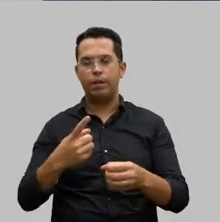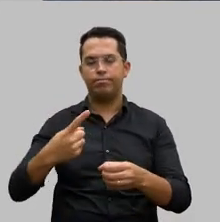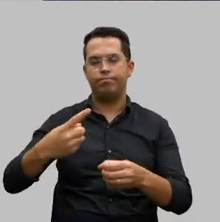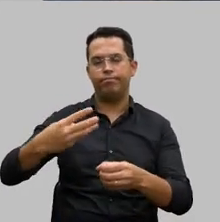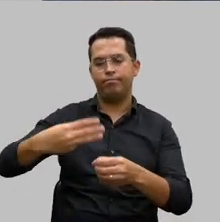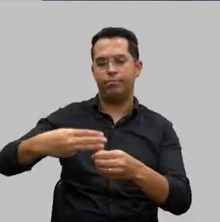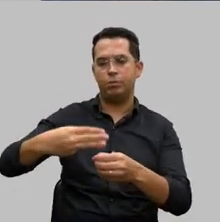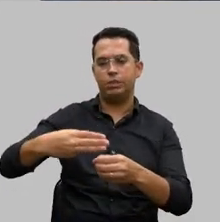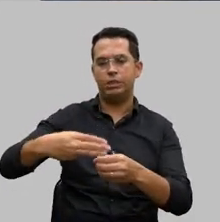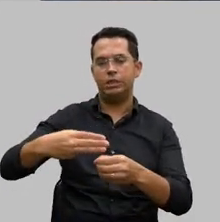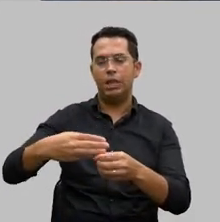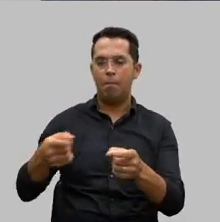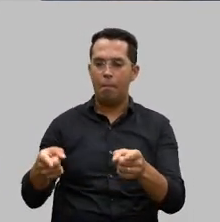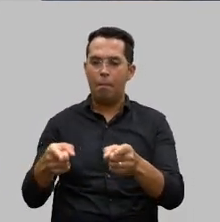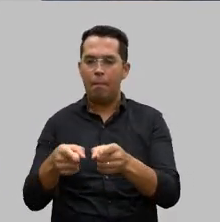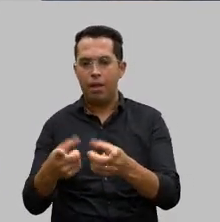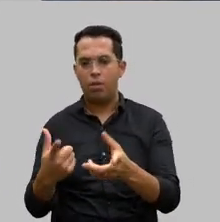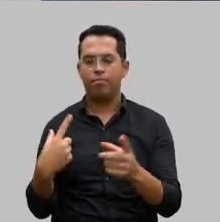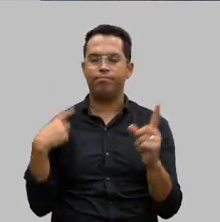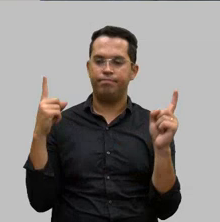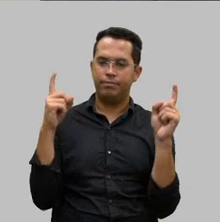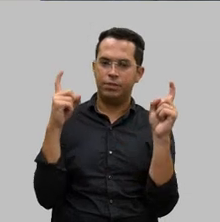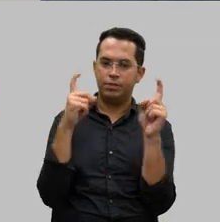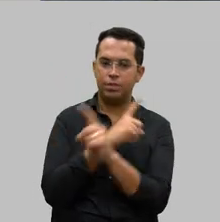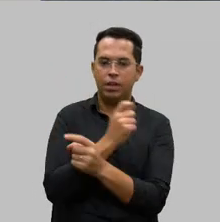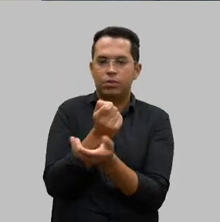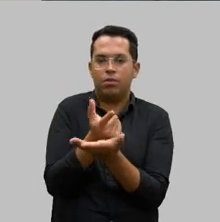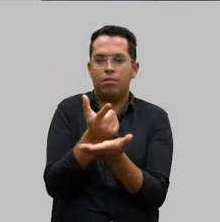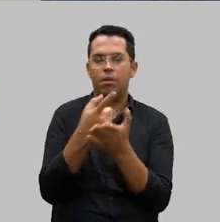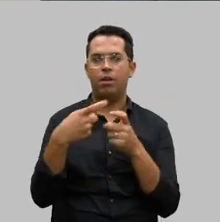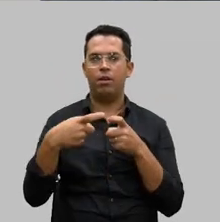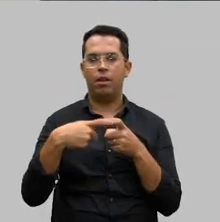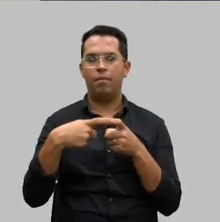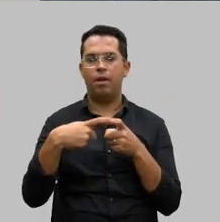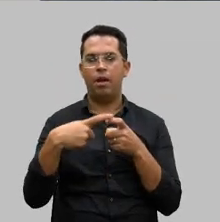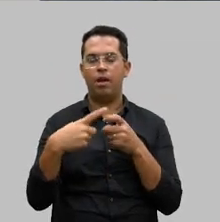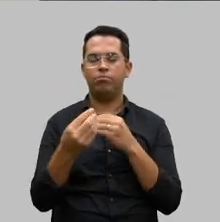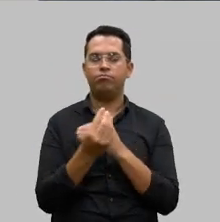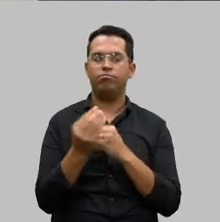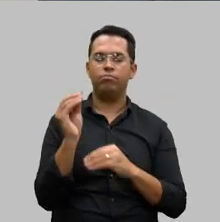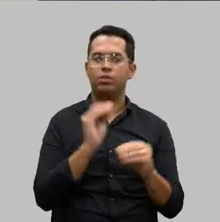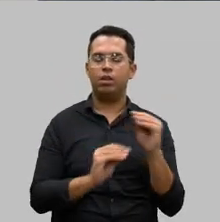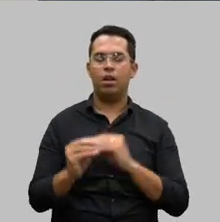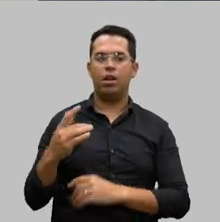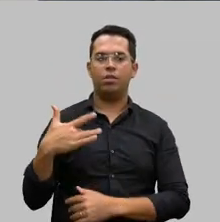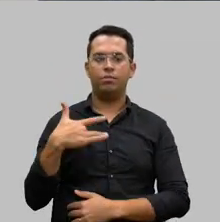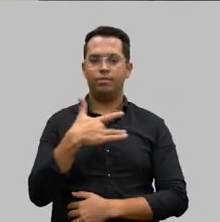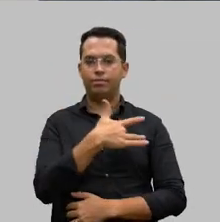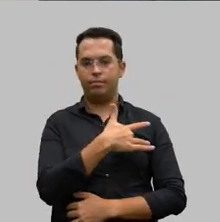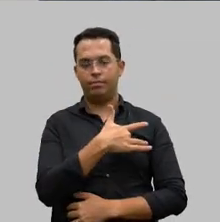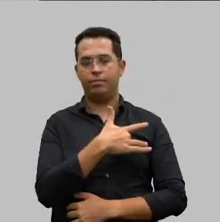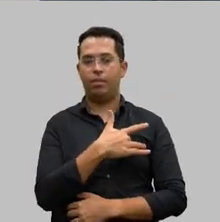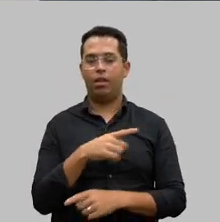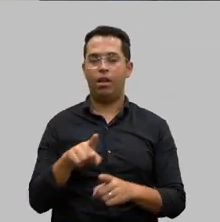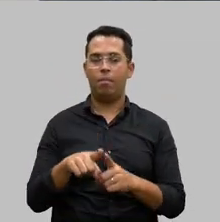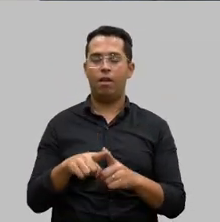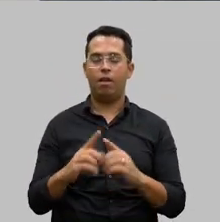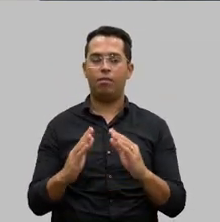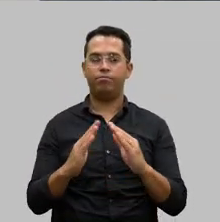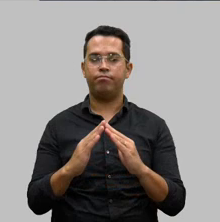a dificuldade de poder comprar um medicamento para atender uma pessoa osa na farmácia popular a gente vê a